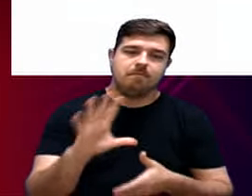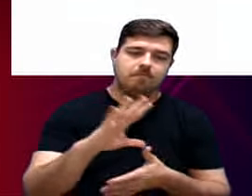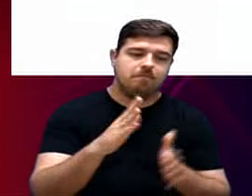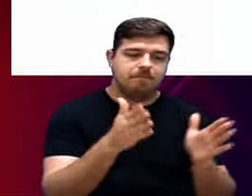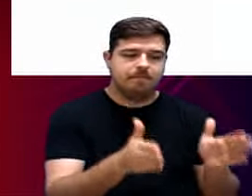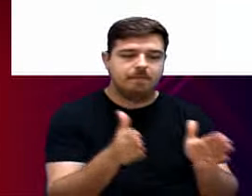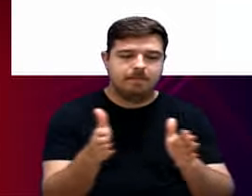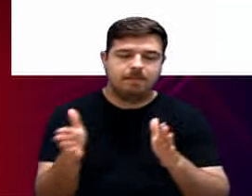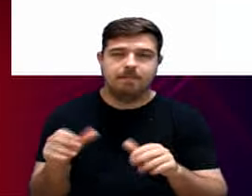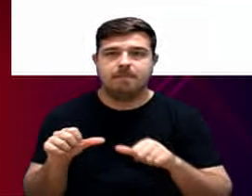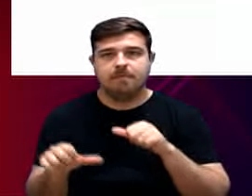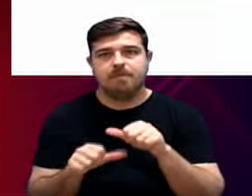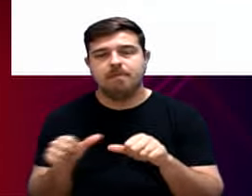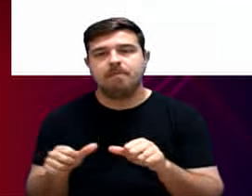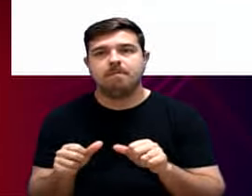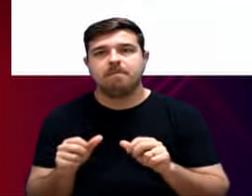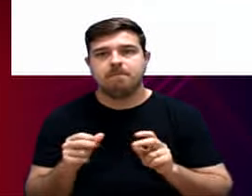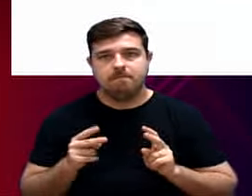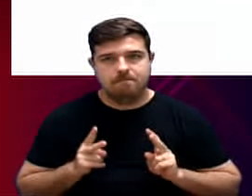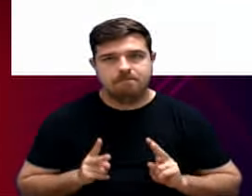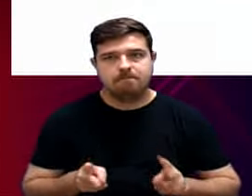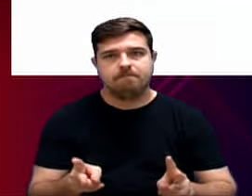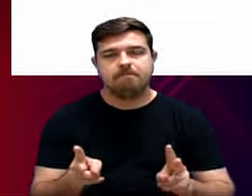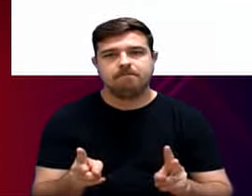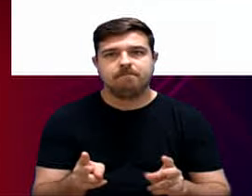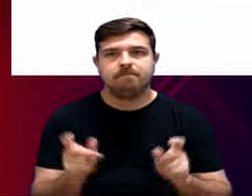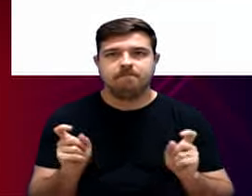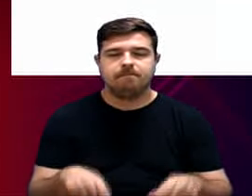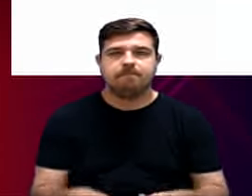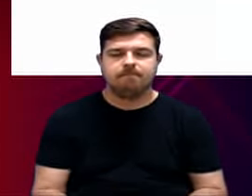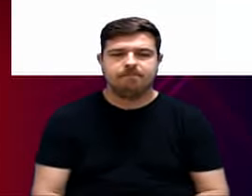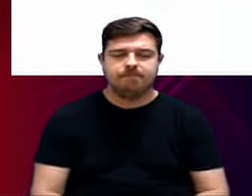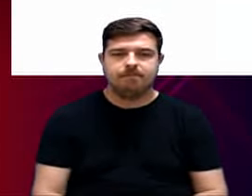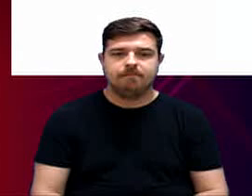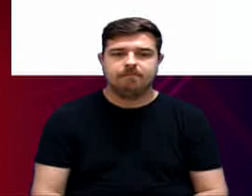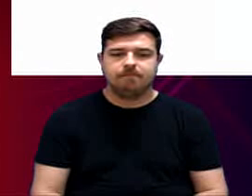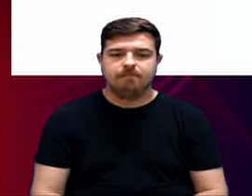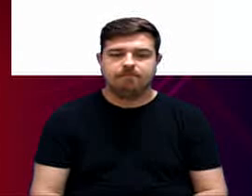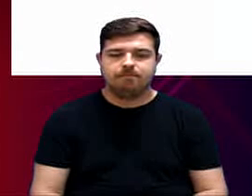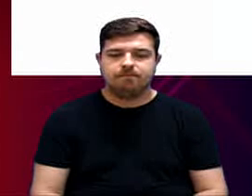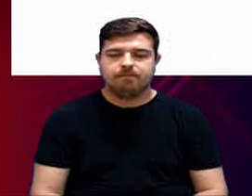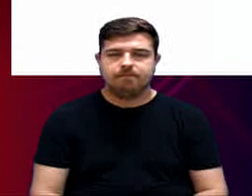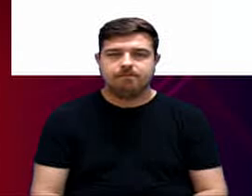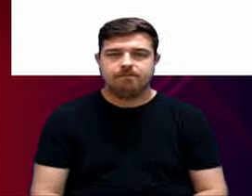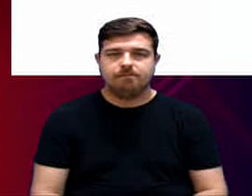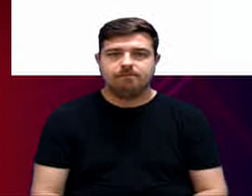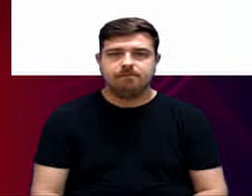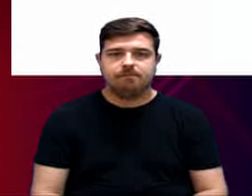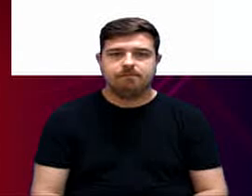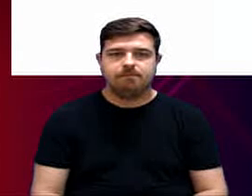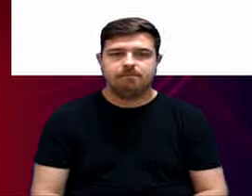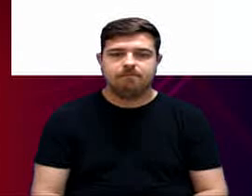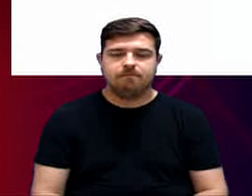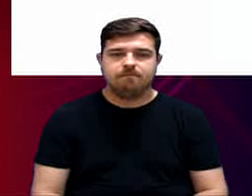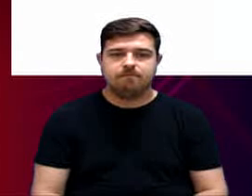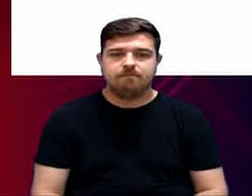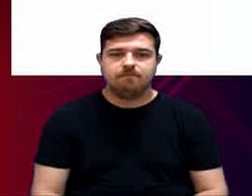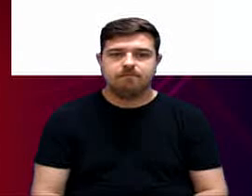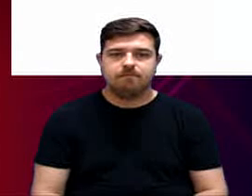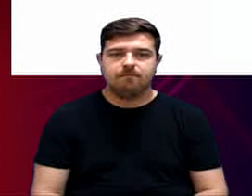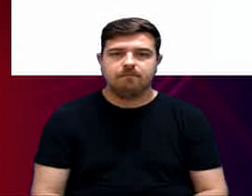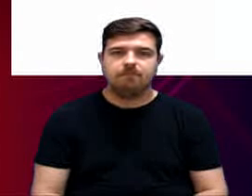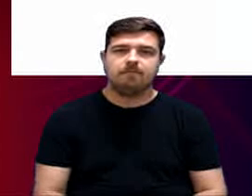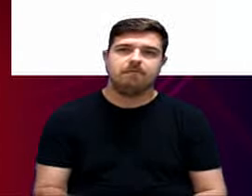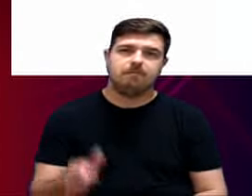ambiental para uma macrozona com preservação permanente eh aqui a a